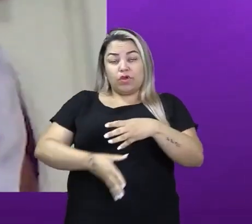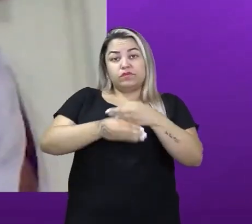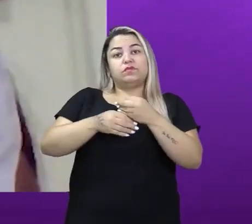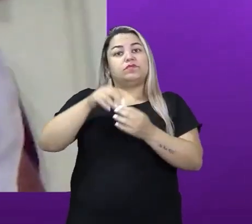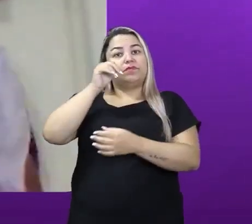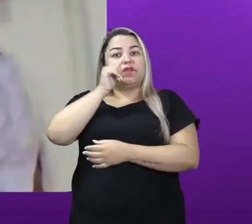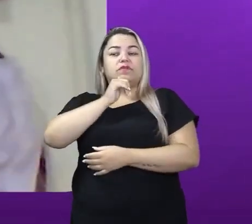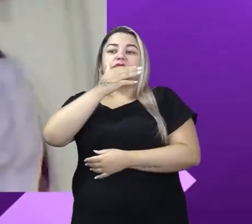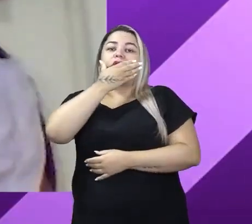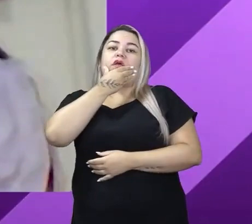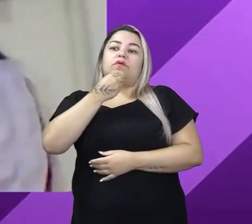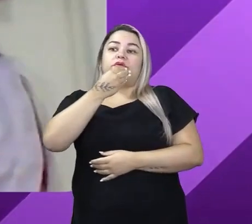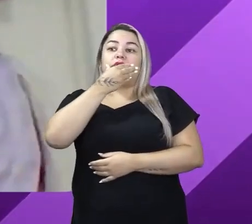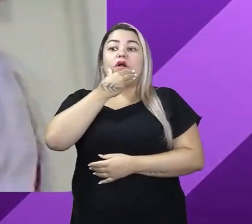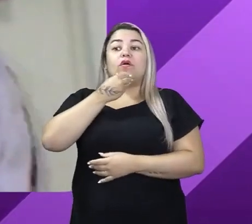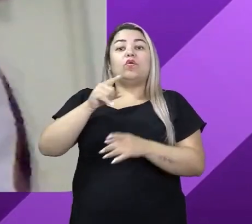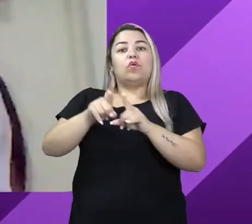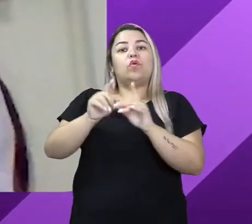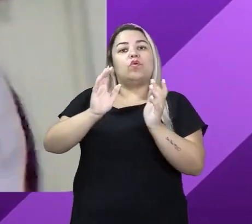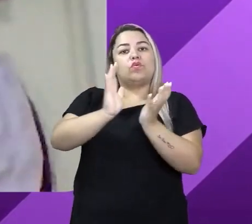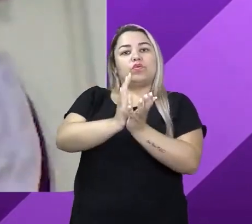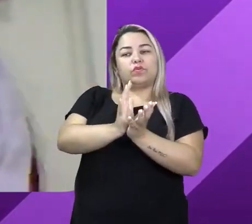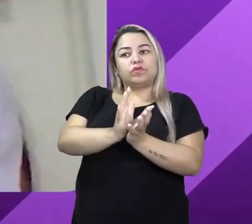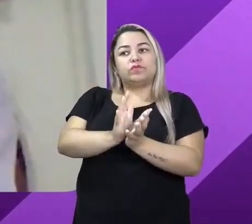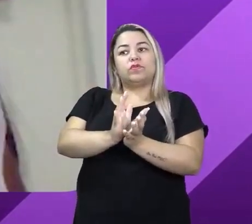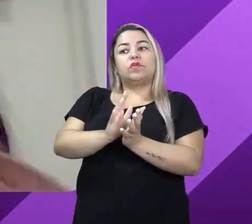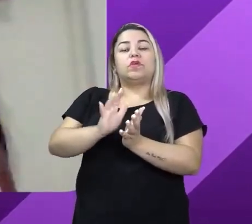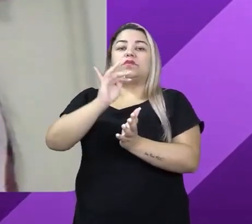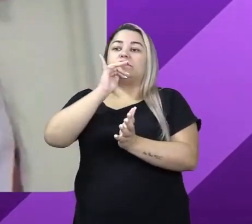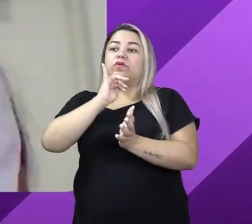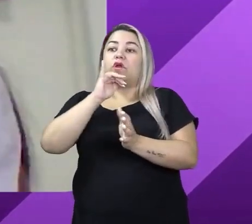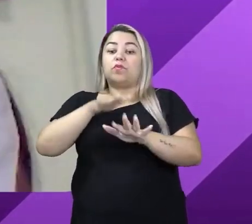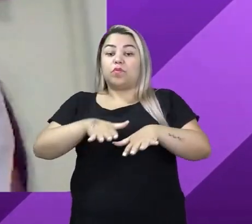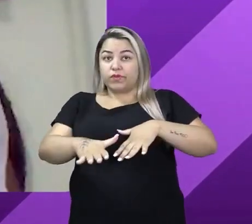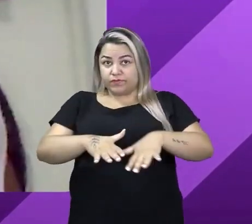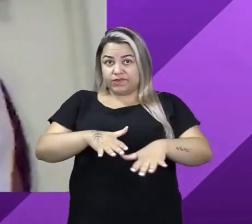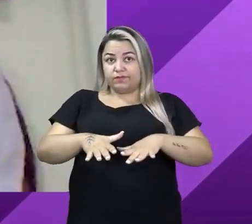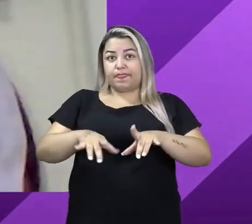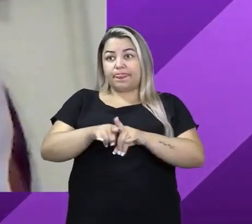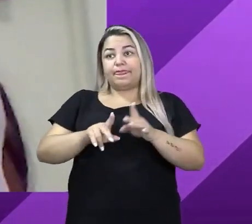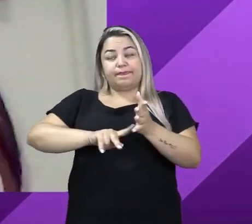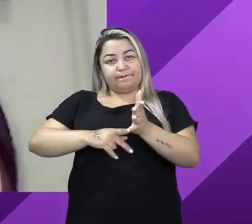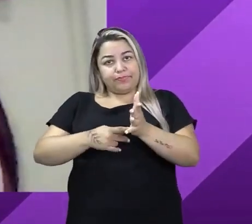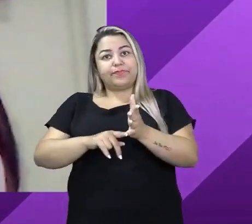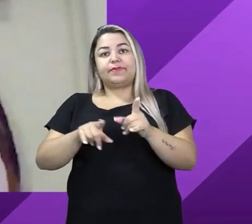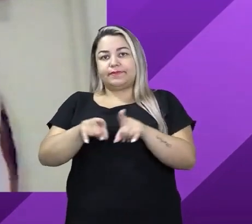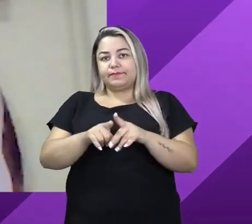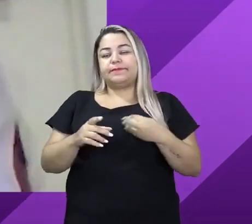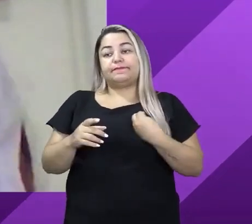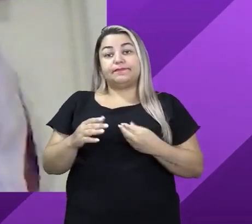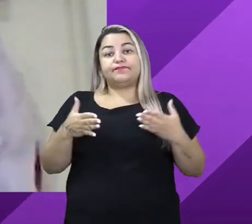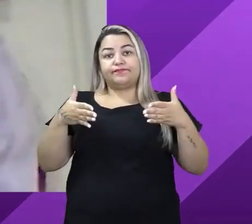e por homens, que são denominados grupos mistos, tipo o próprio movimento sindical, a qual eu também faço parte.